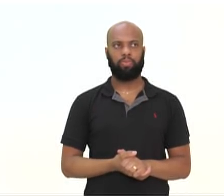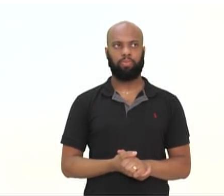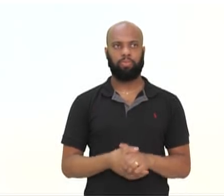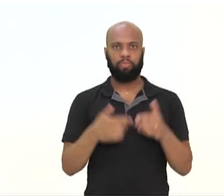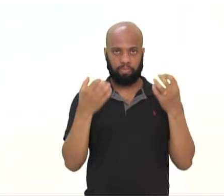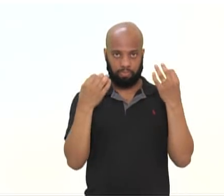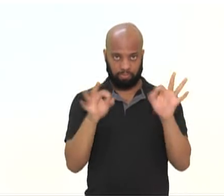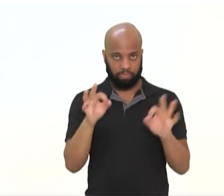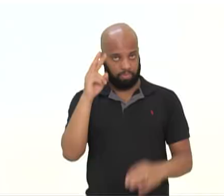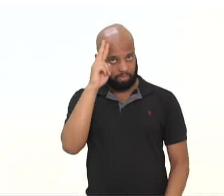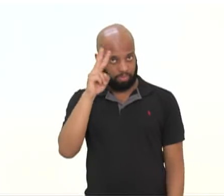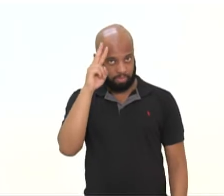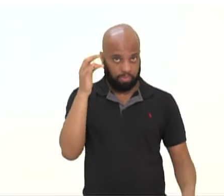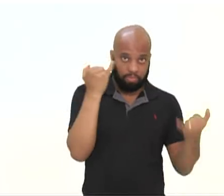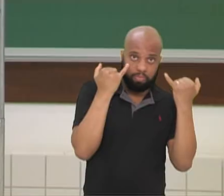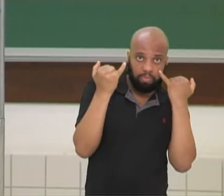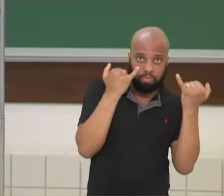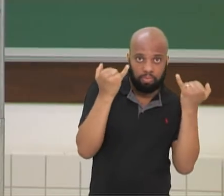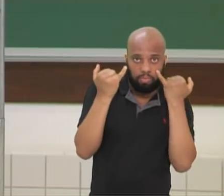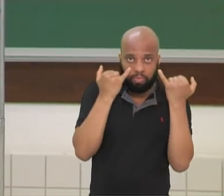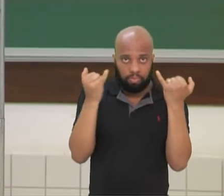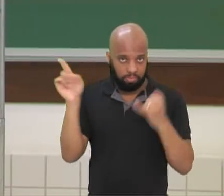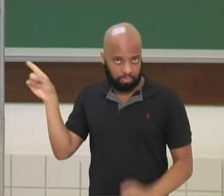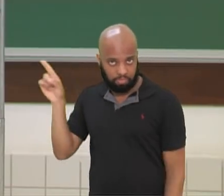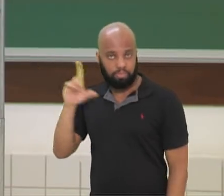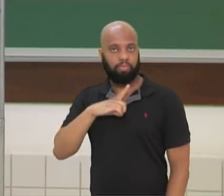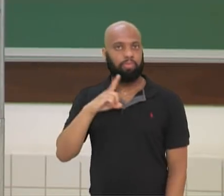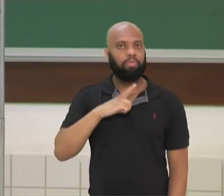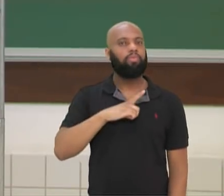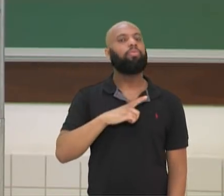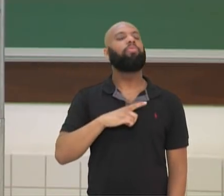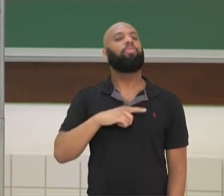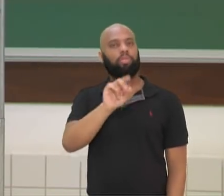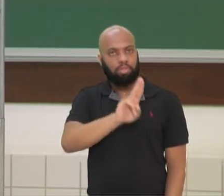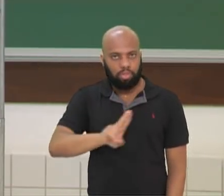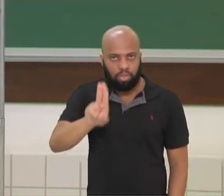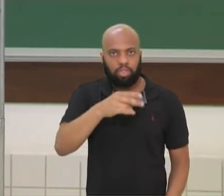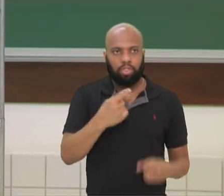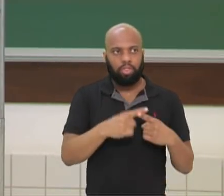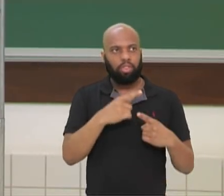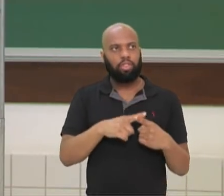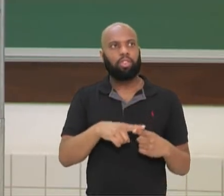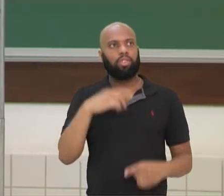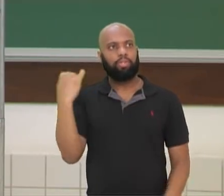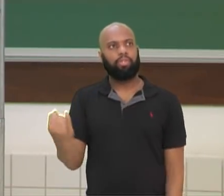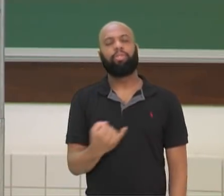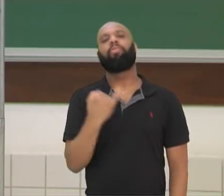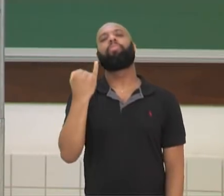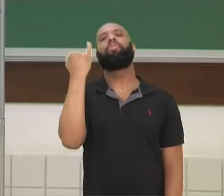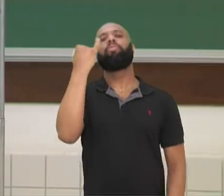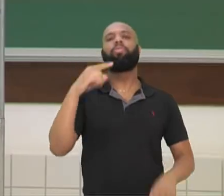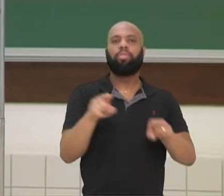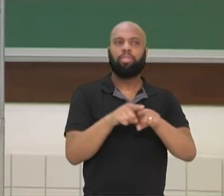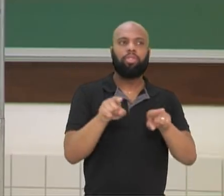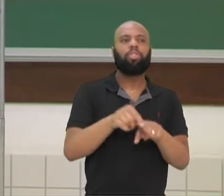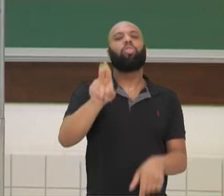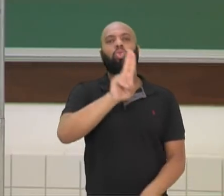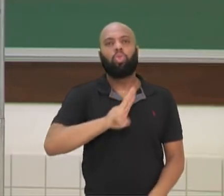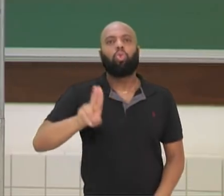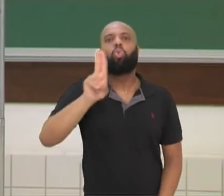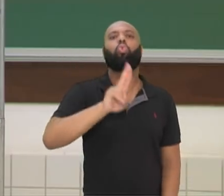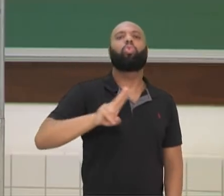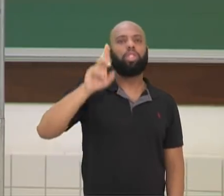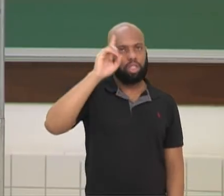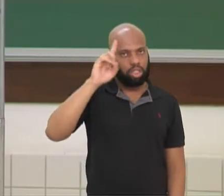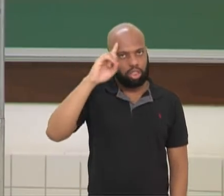Certo? Lembrou dessas informações? Essas informações a gente tem que carregar, porque são informações bem importantes e práticas, que elas têm aplicações